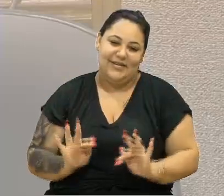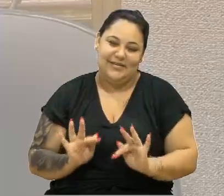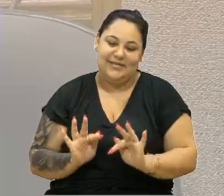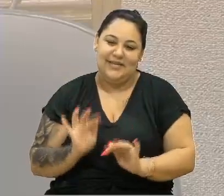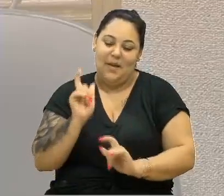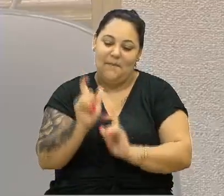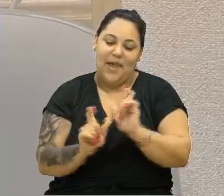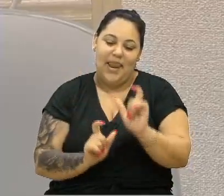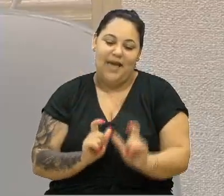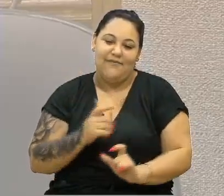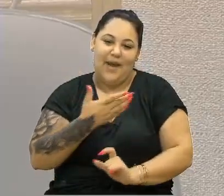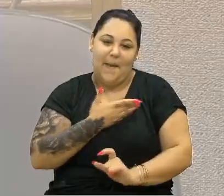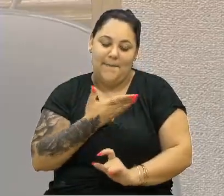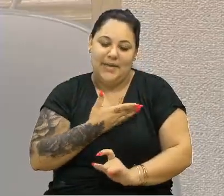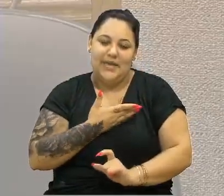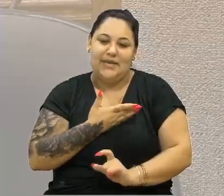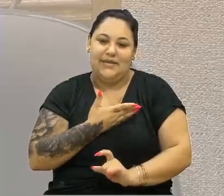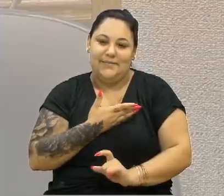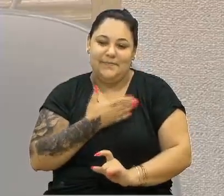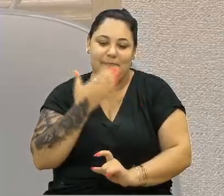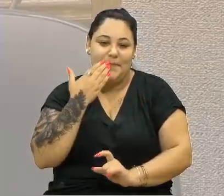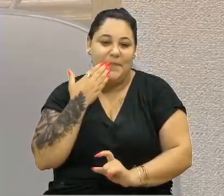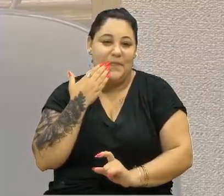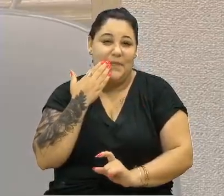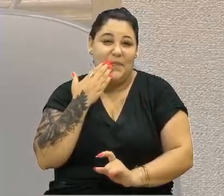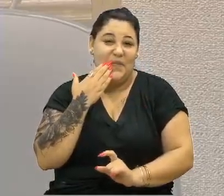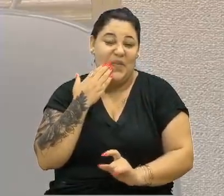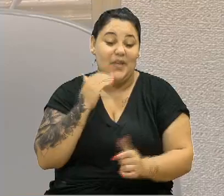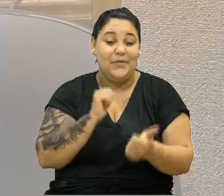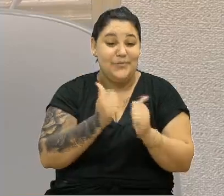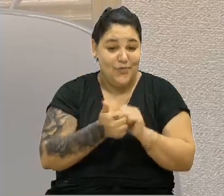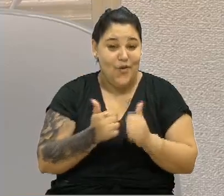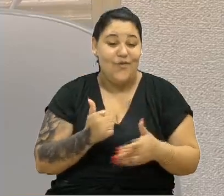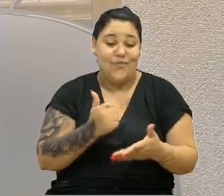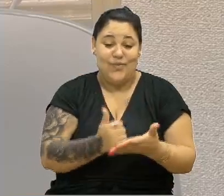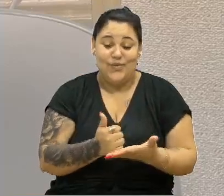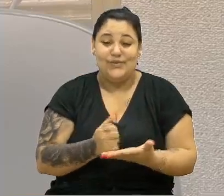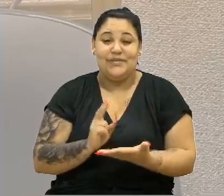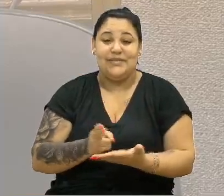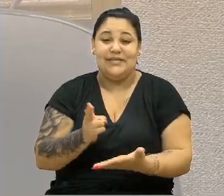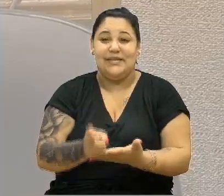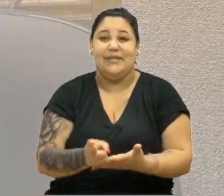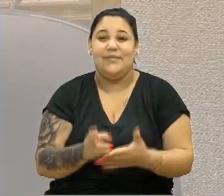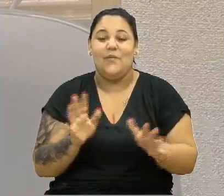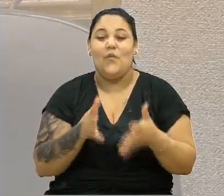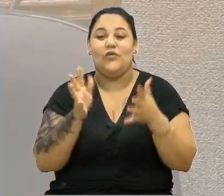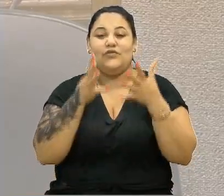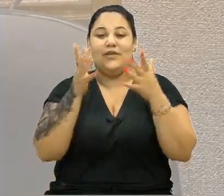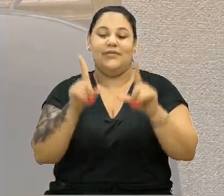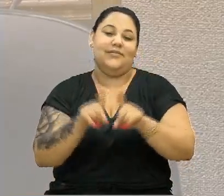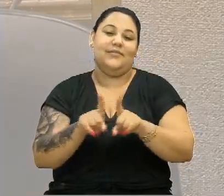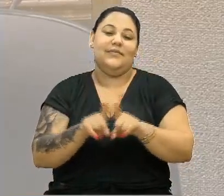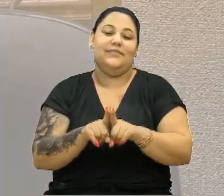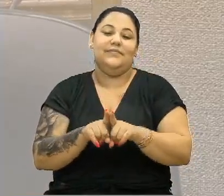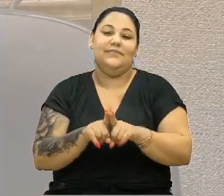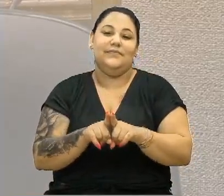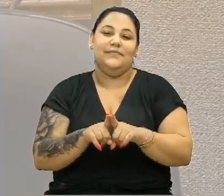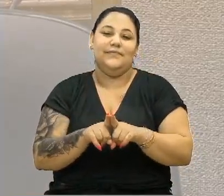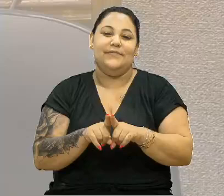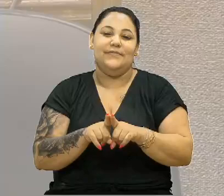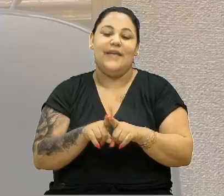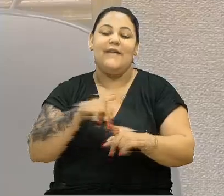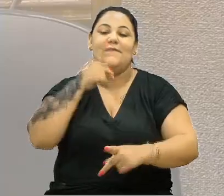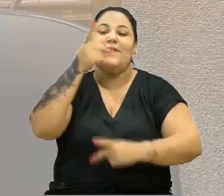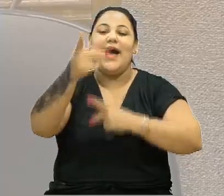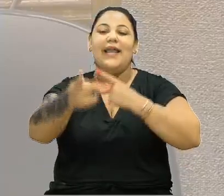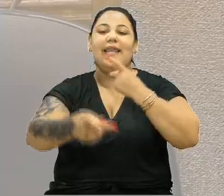né, amiga, né, e com o esporte também, né, sempre muito motivado no esporte, declamador,